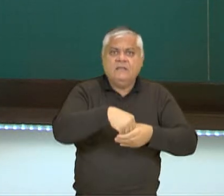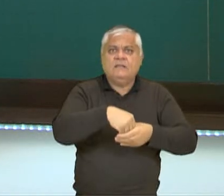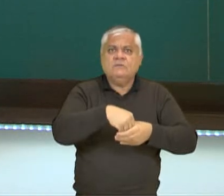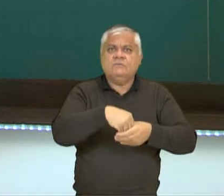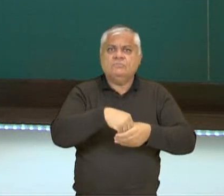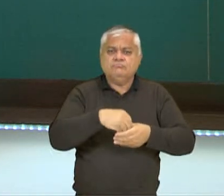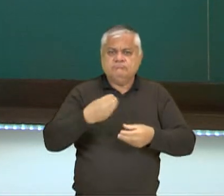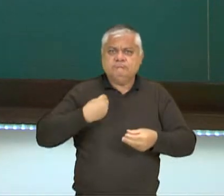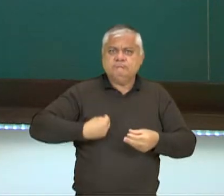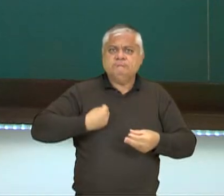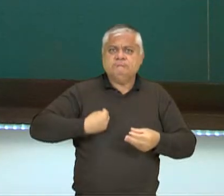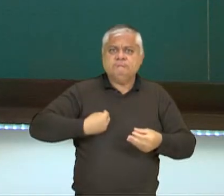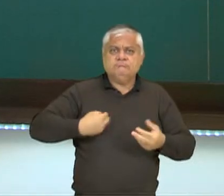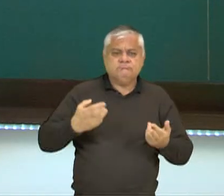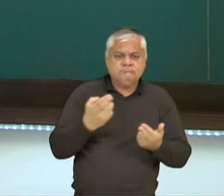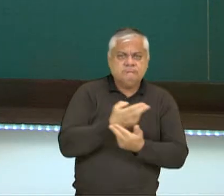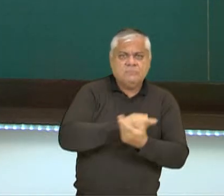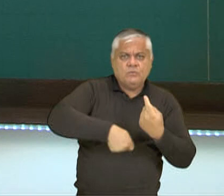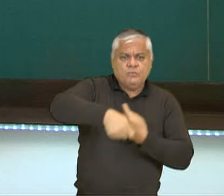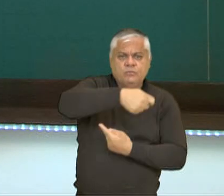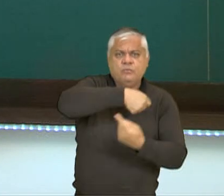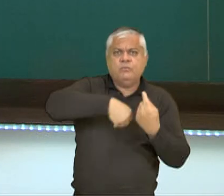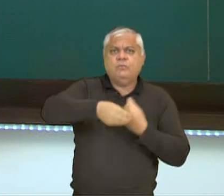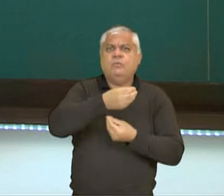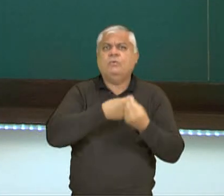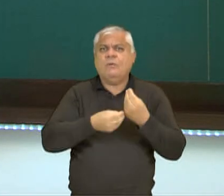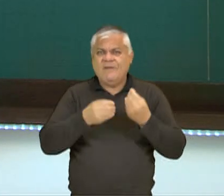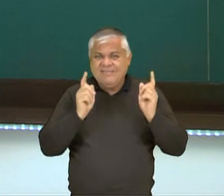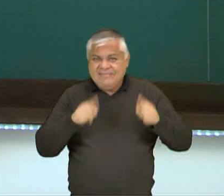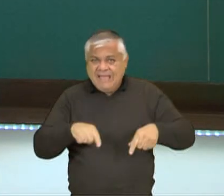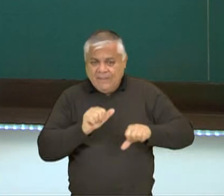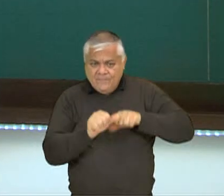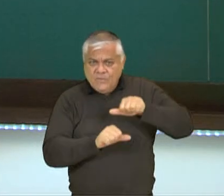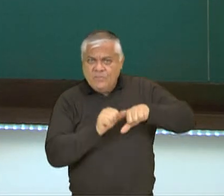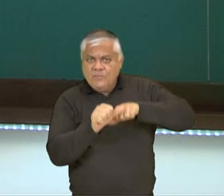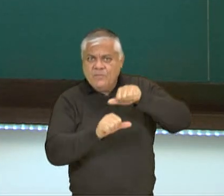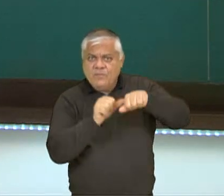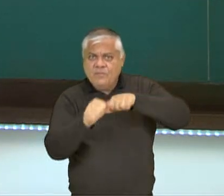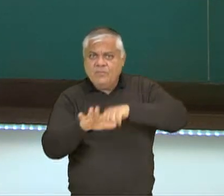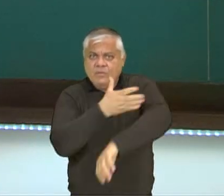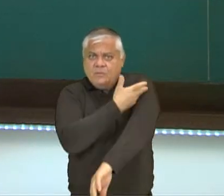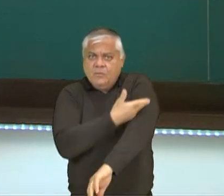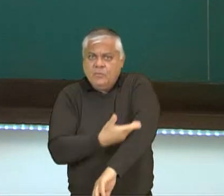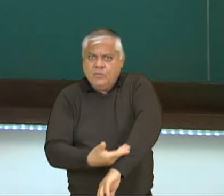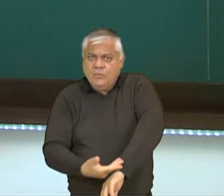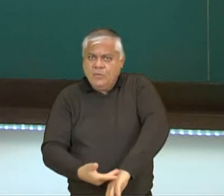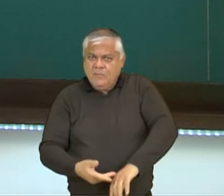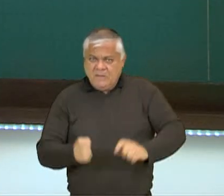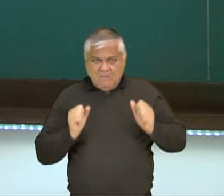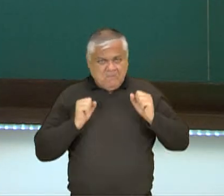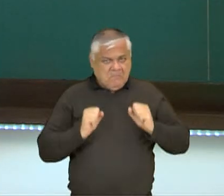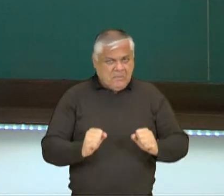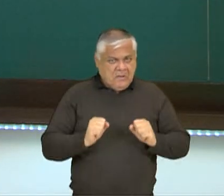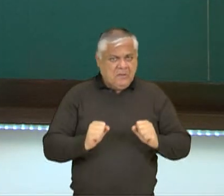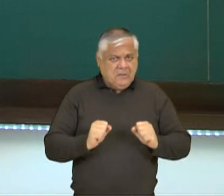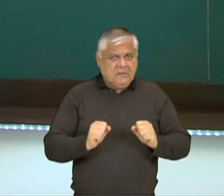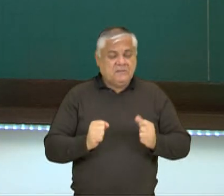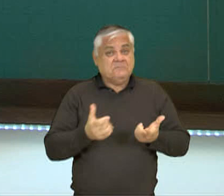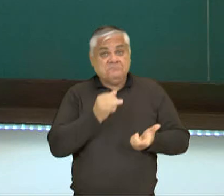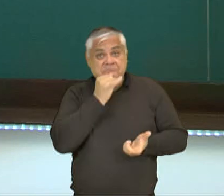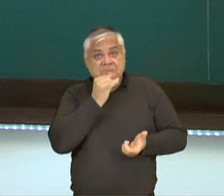nossas relações sociais, dentro da nossa vida, que alteram o nosso cotidiano, elas vão acabar